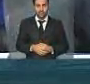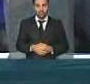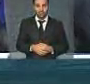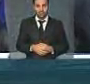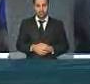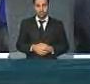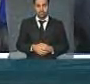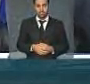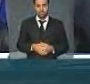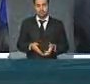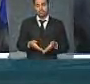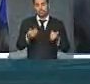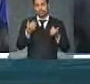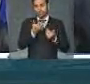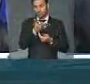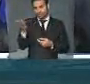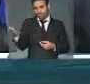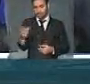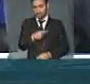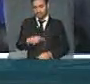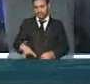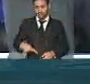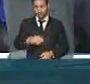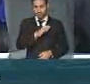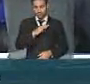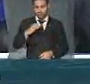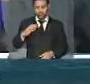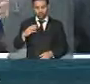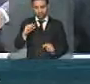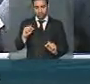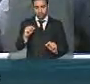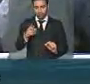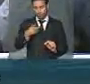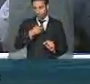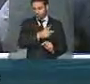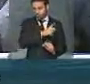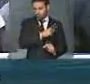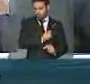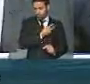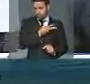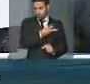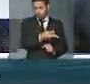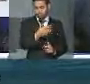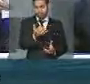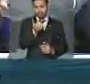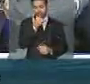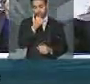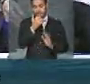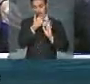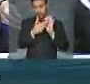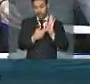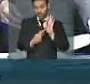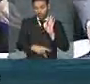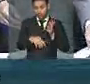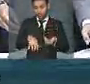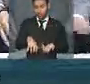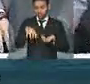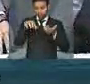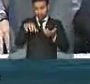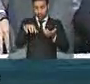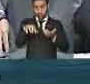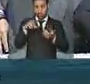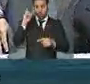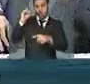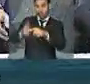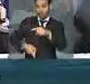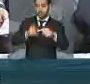aos presidentes das comissões que continuam funcionando o regimento do congresso nacional ele